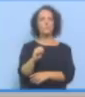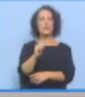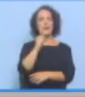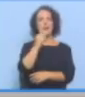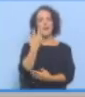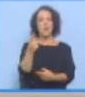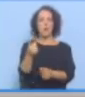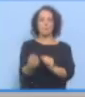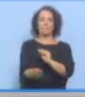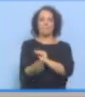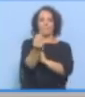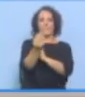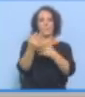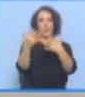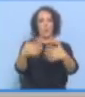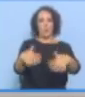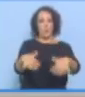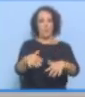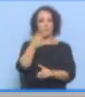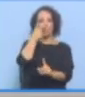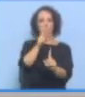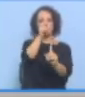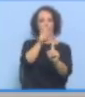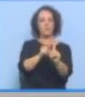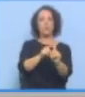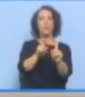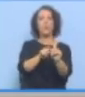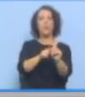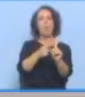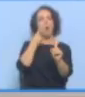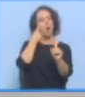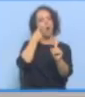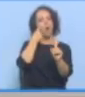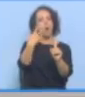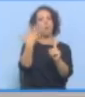caso emblemático. Uma pessoa representativa.